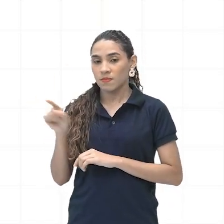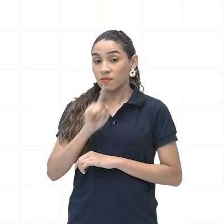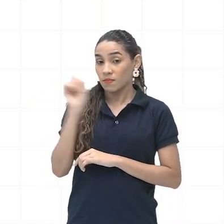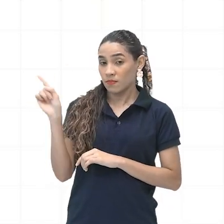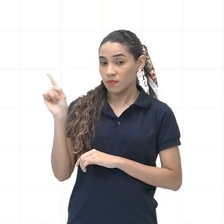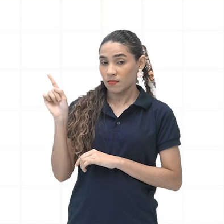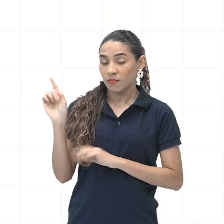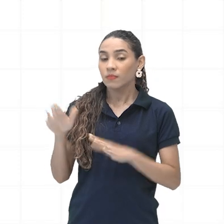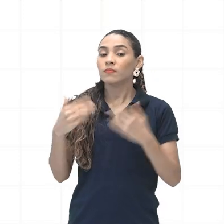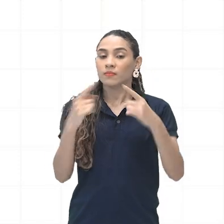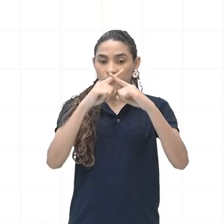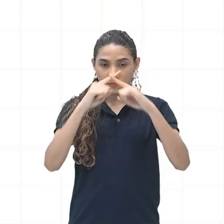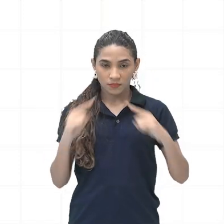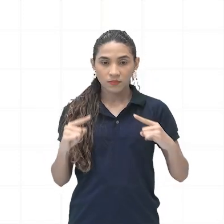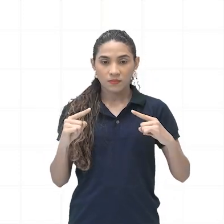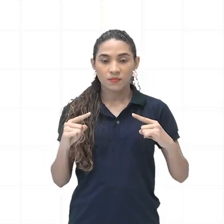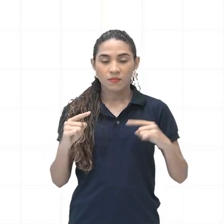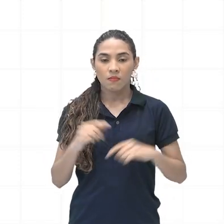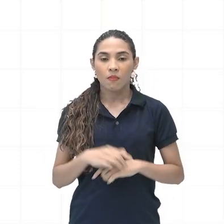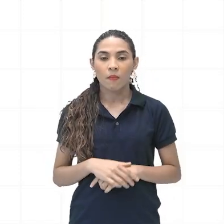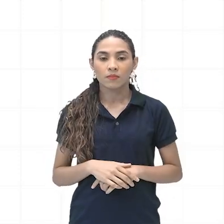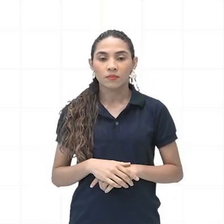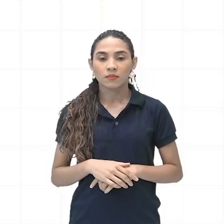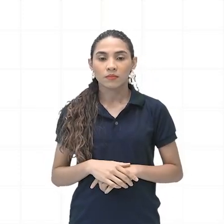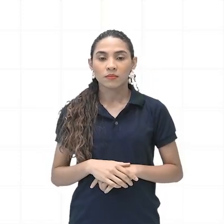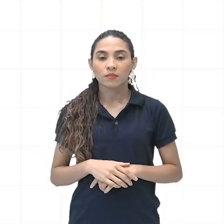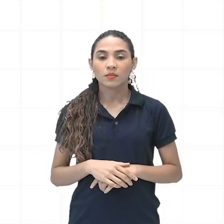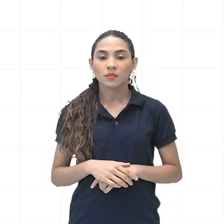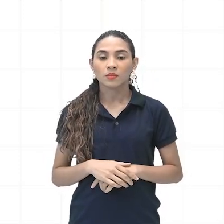Então, posso multiplicar fazendo um x.